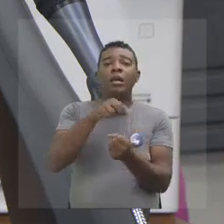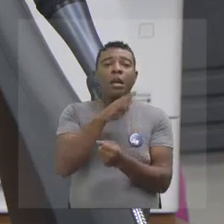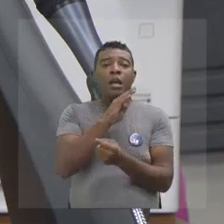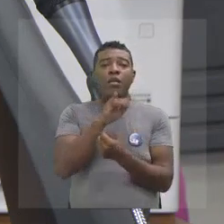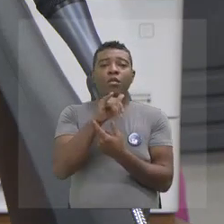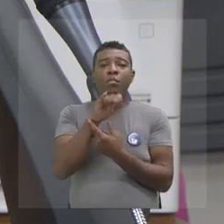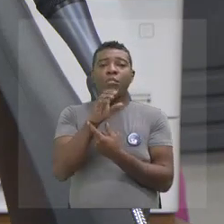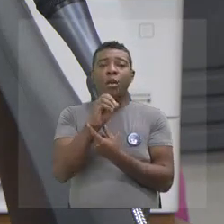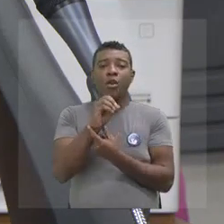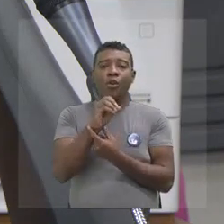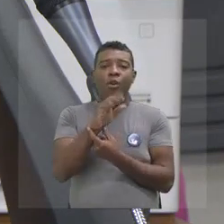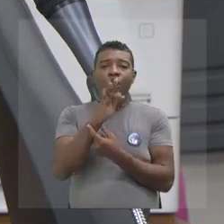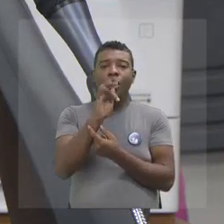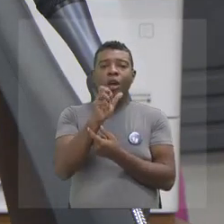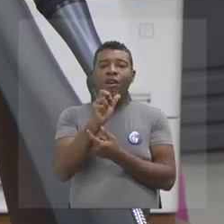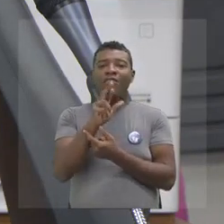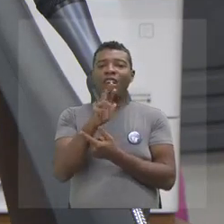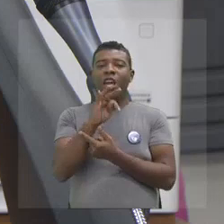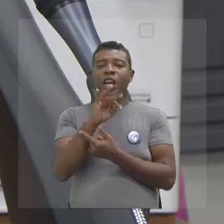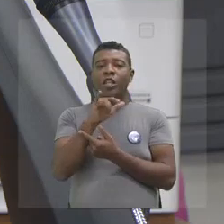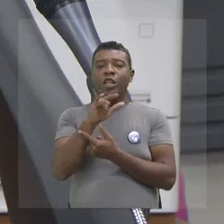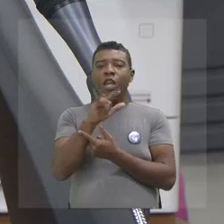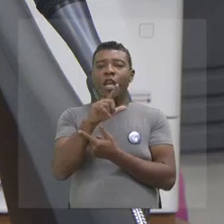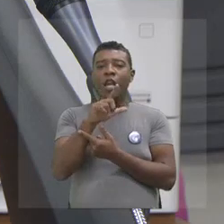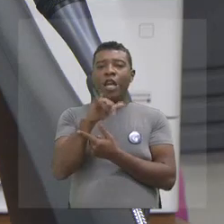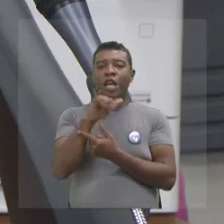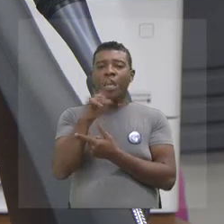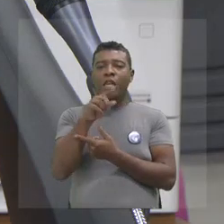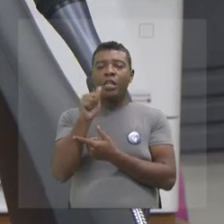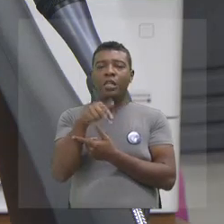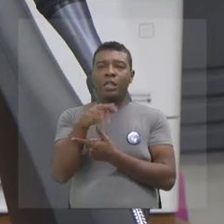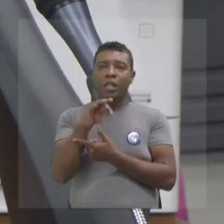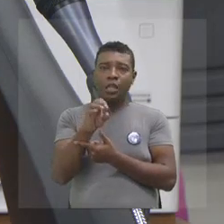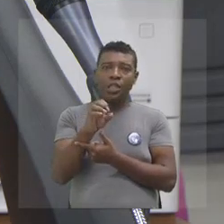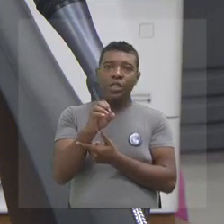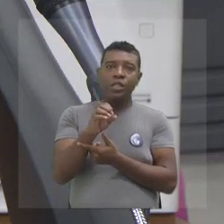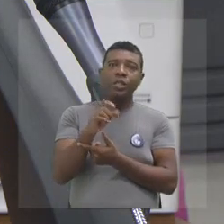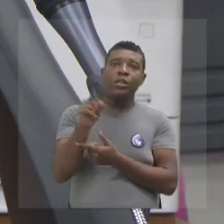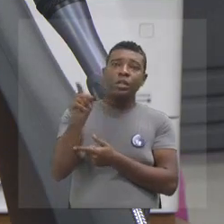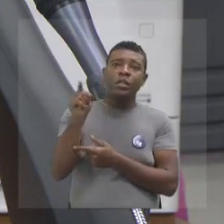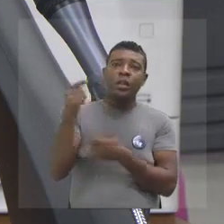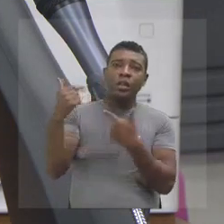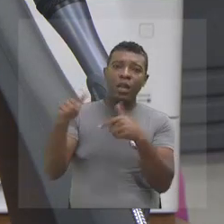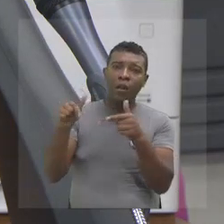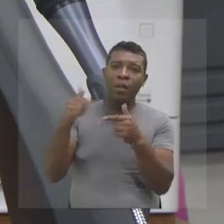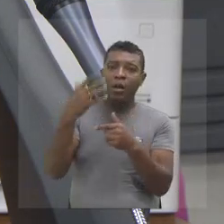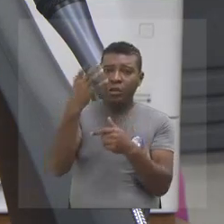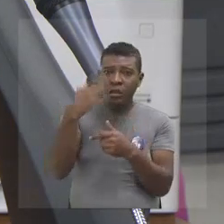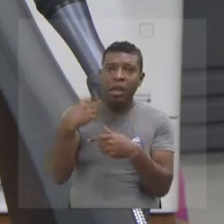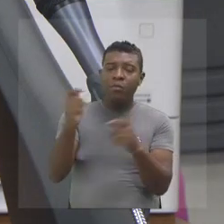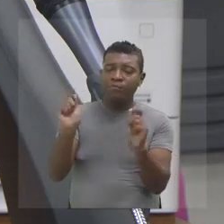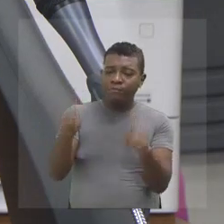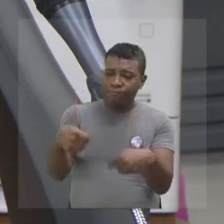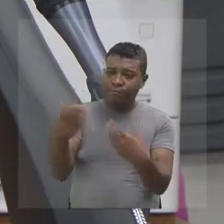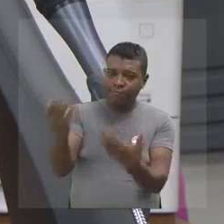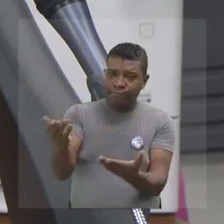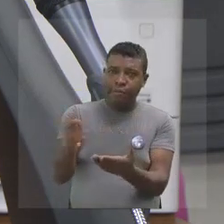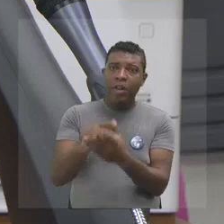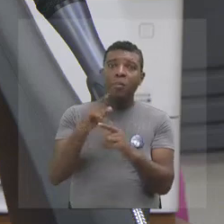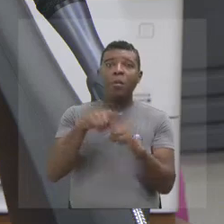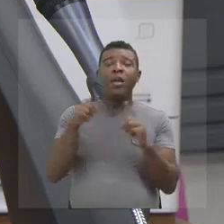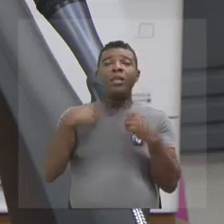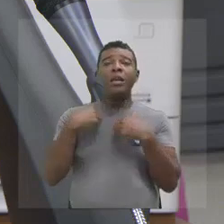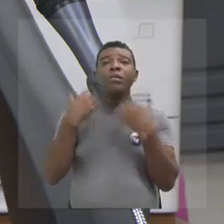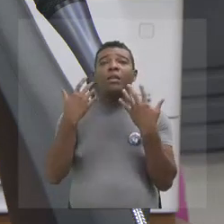eu gostaria Deputado José tem tido na comissão trabalho muito sério competente mas eu gostaria